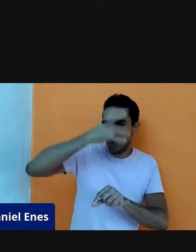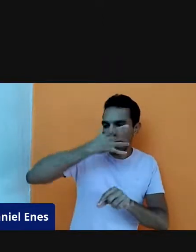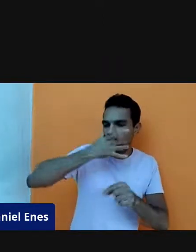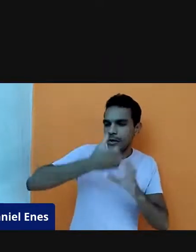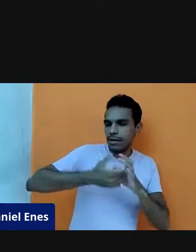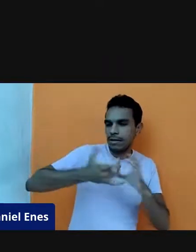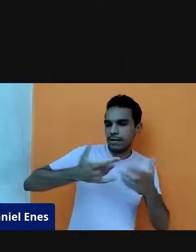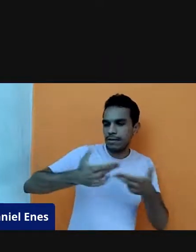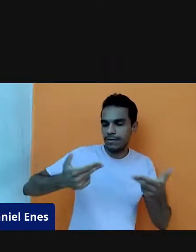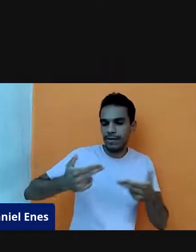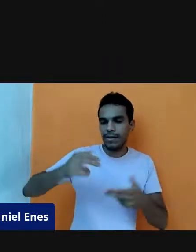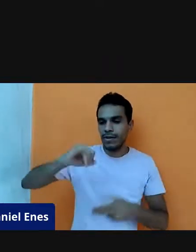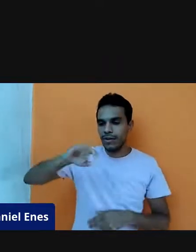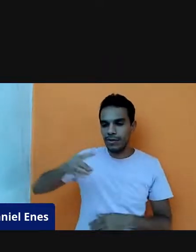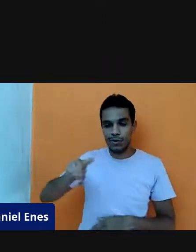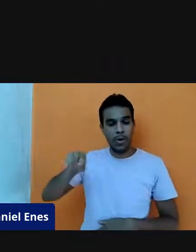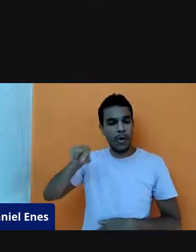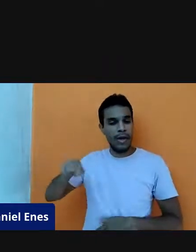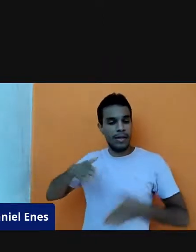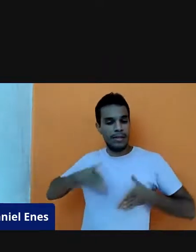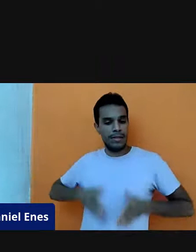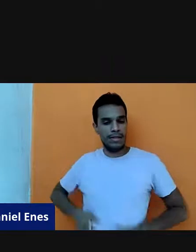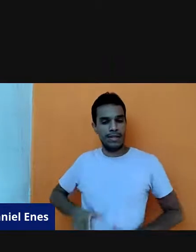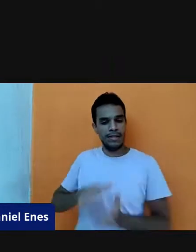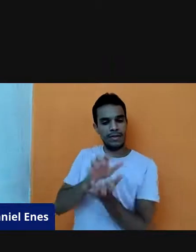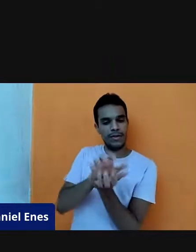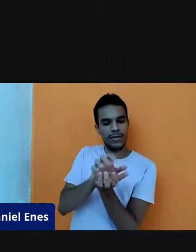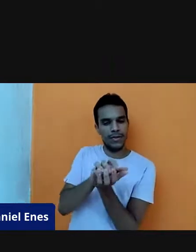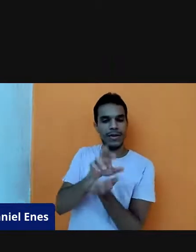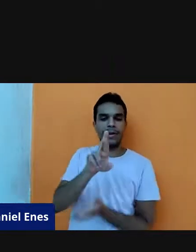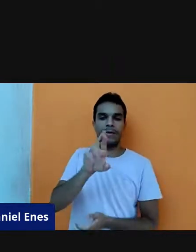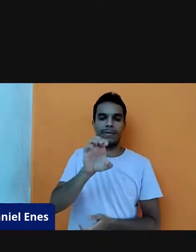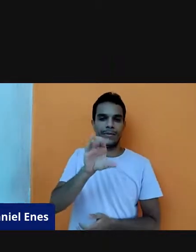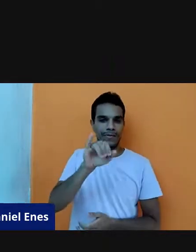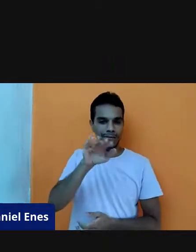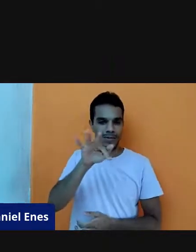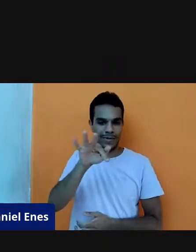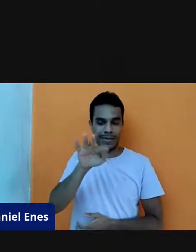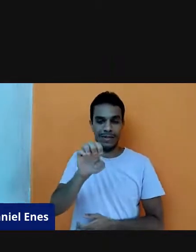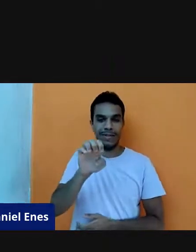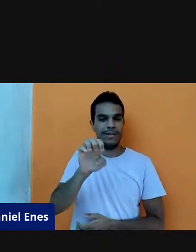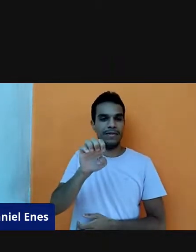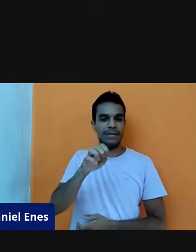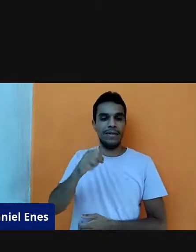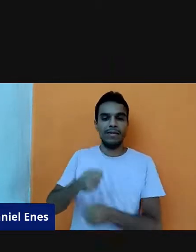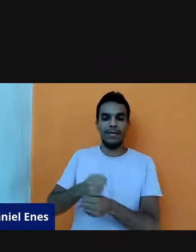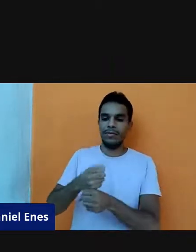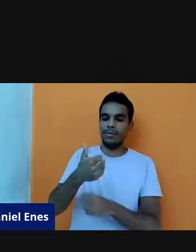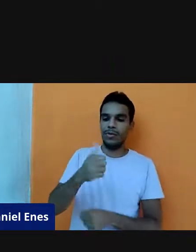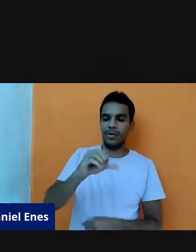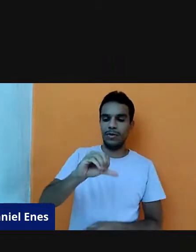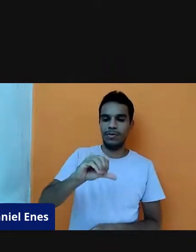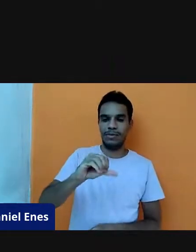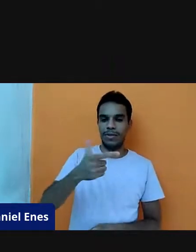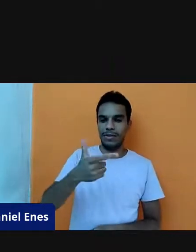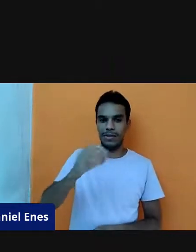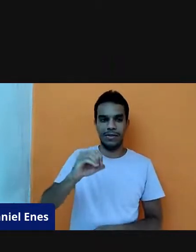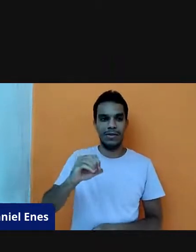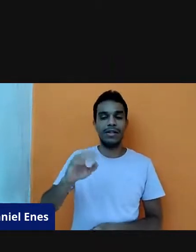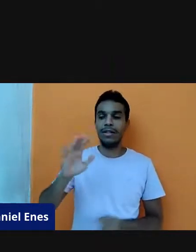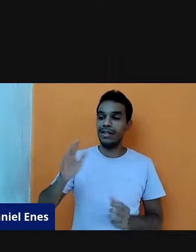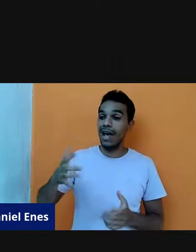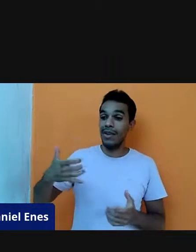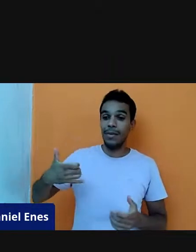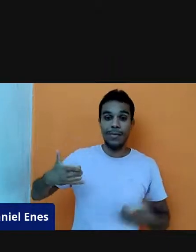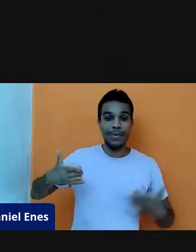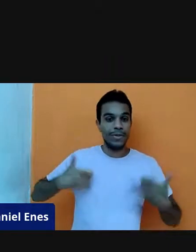Cabral nasce em Recife, em 1920, obviamente, né? Por isso estamos comemorando o centenário de seu nascimento